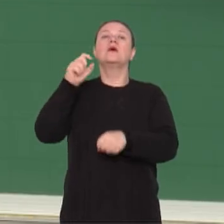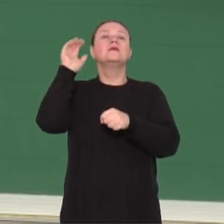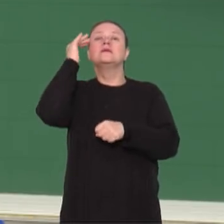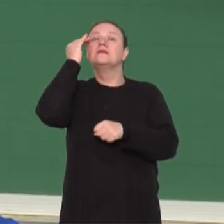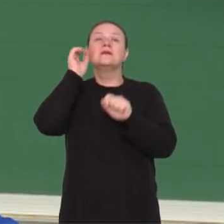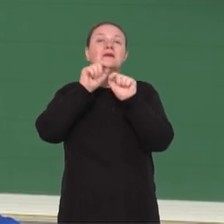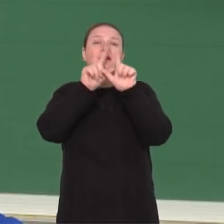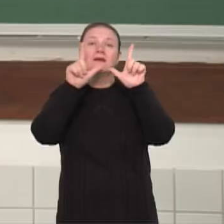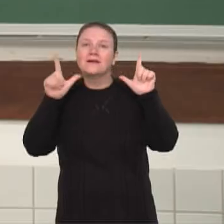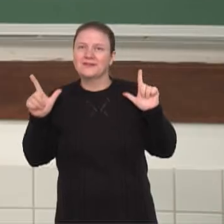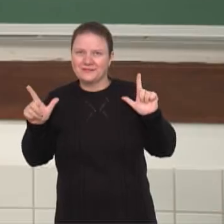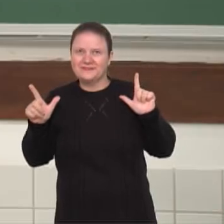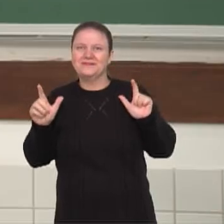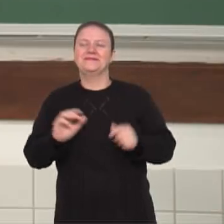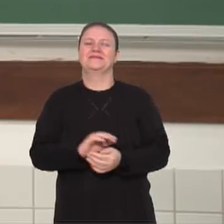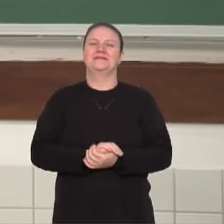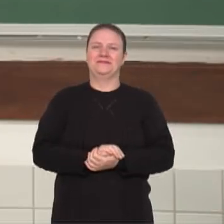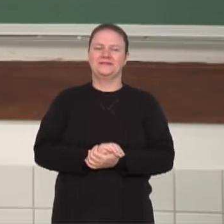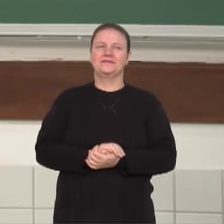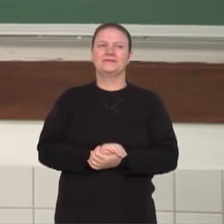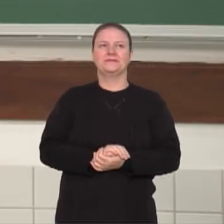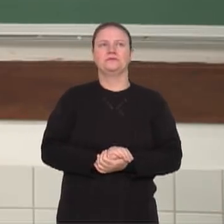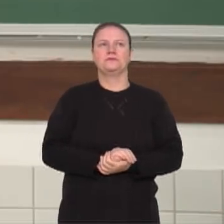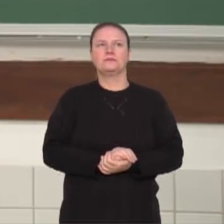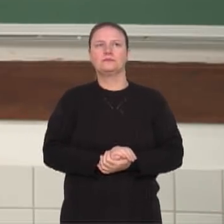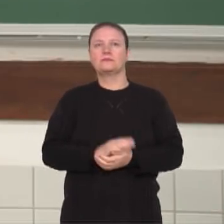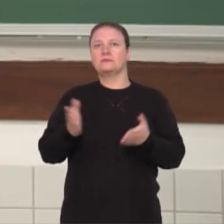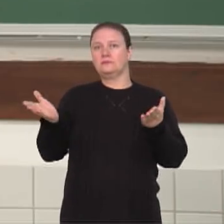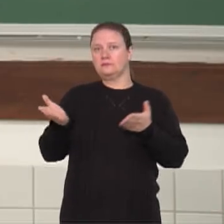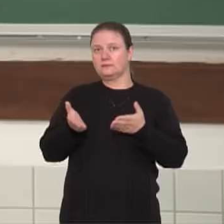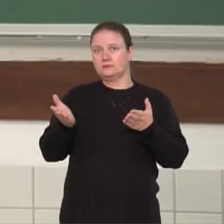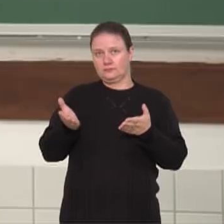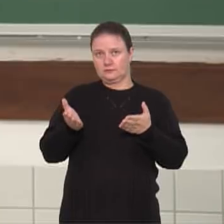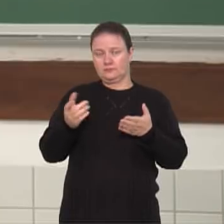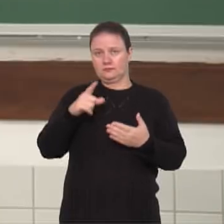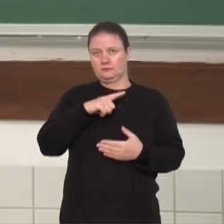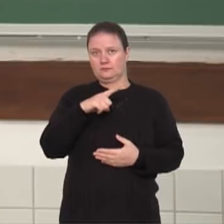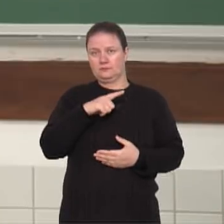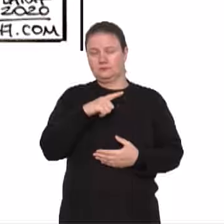leitor, certo? Aqui a gente tem mais